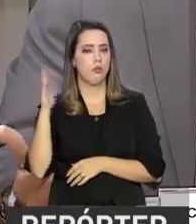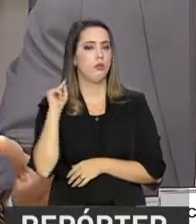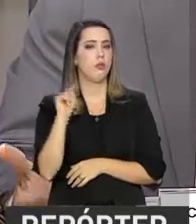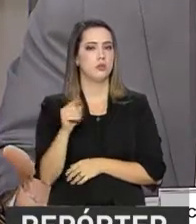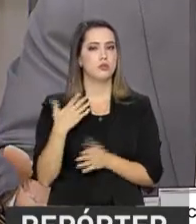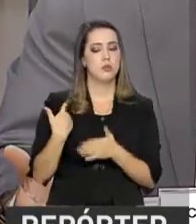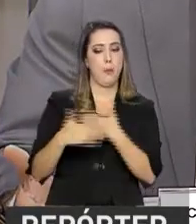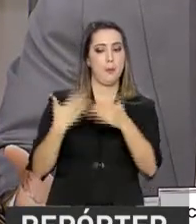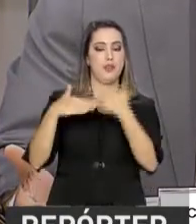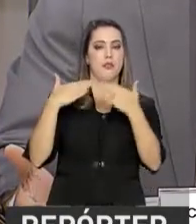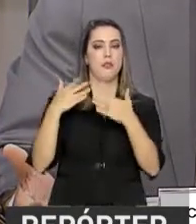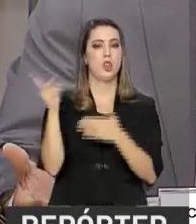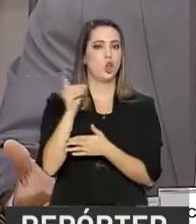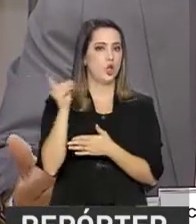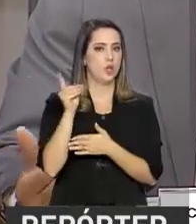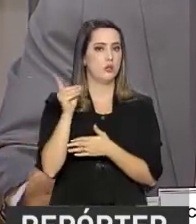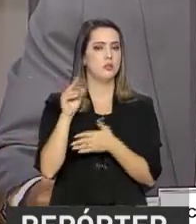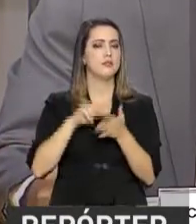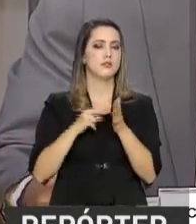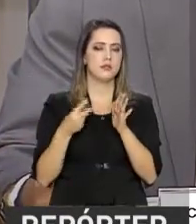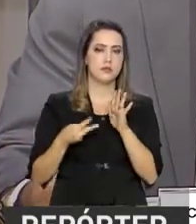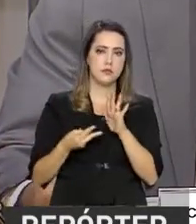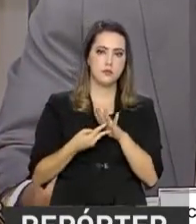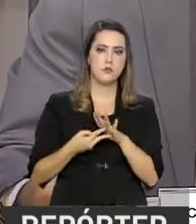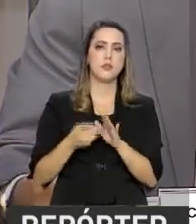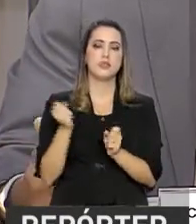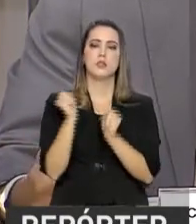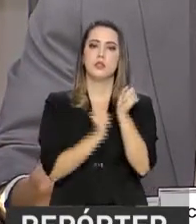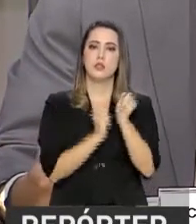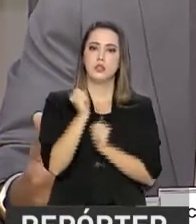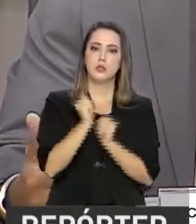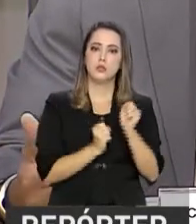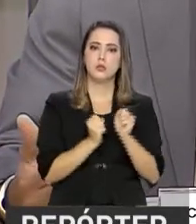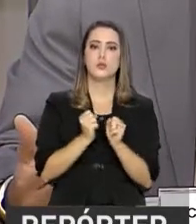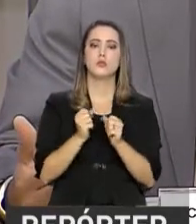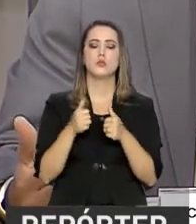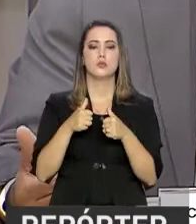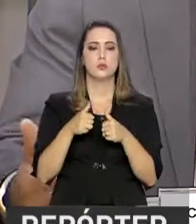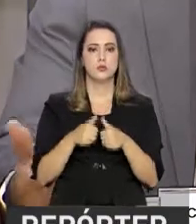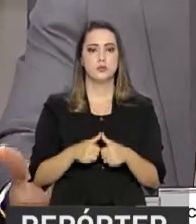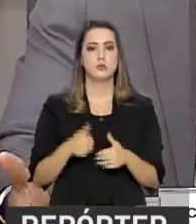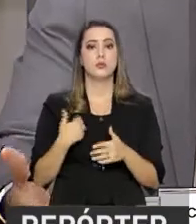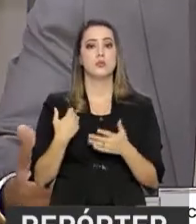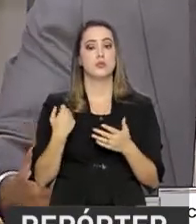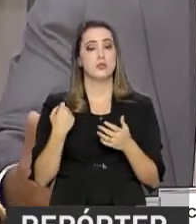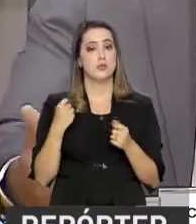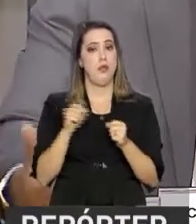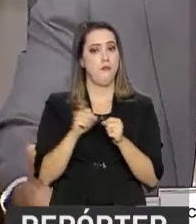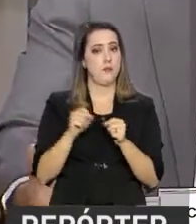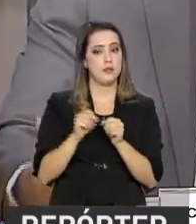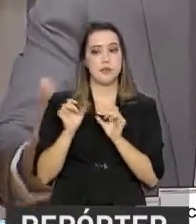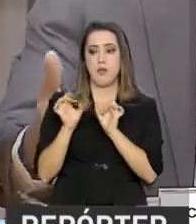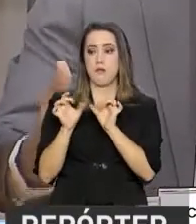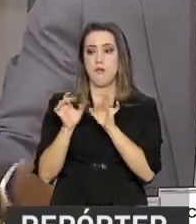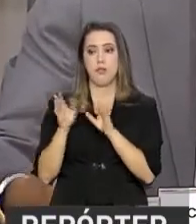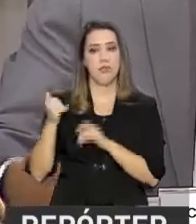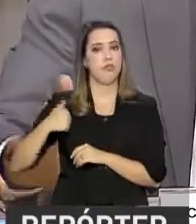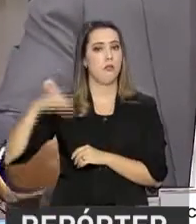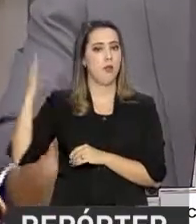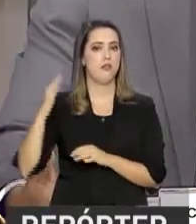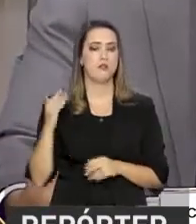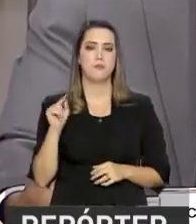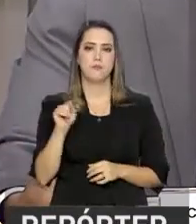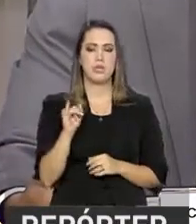volume em dólar das importações, significa que a indústria está demandando mais, está importando mais. Quando